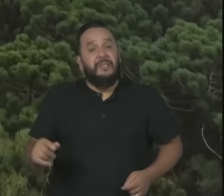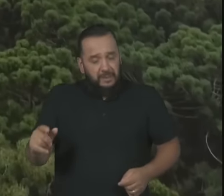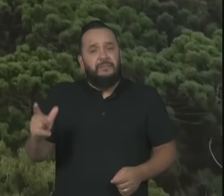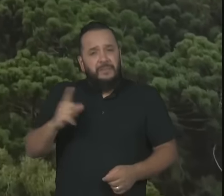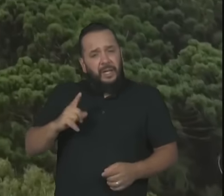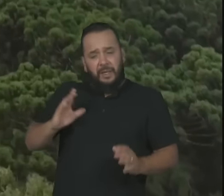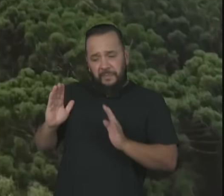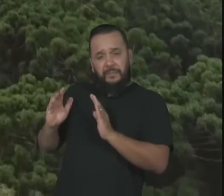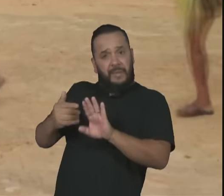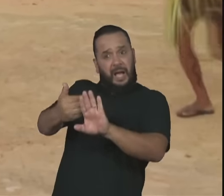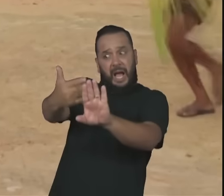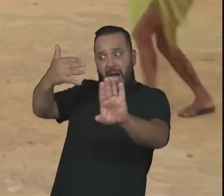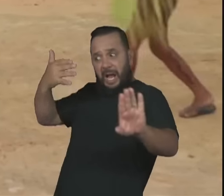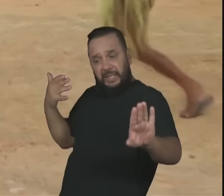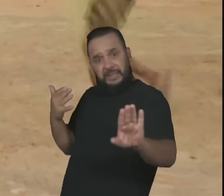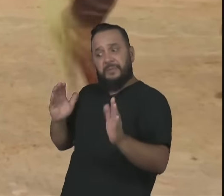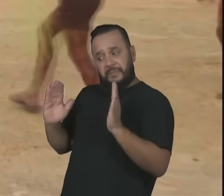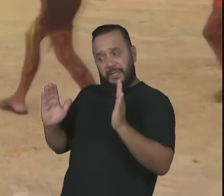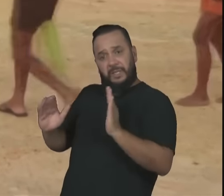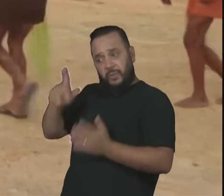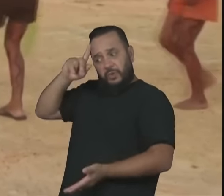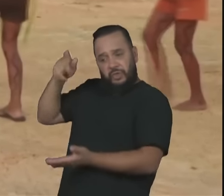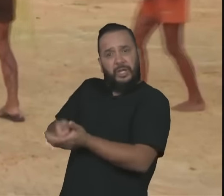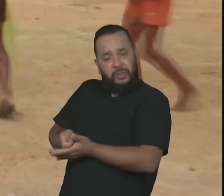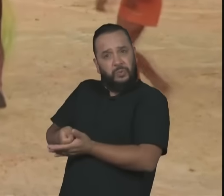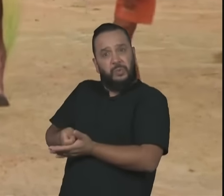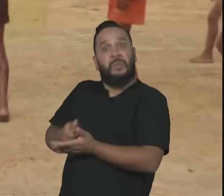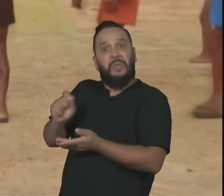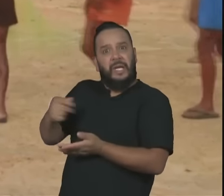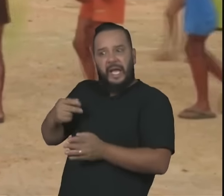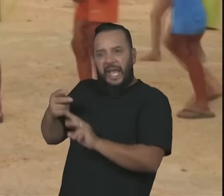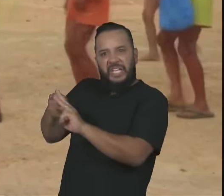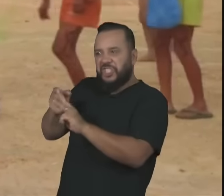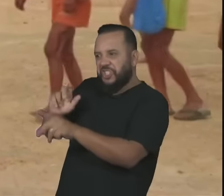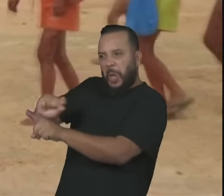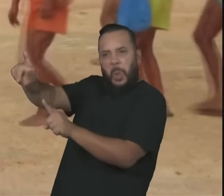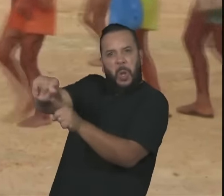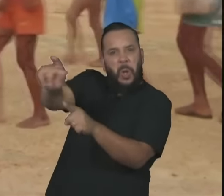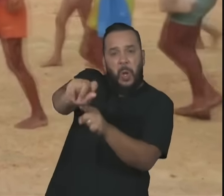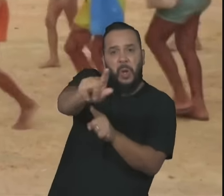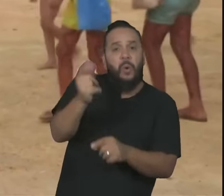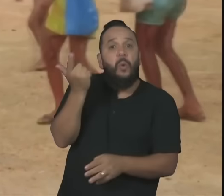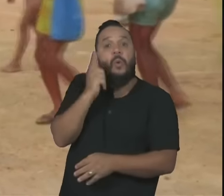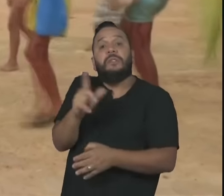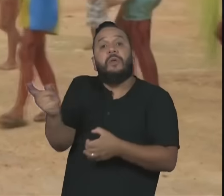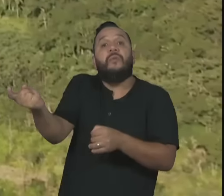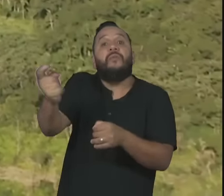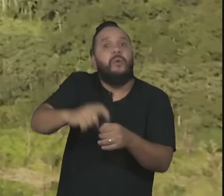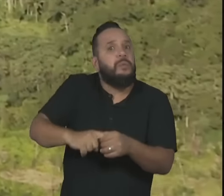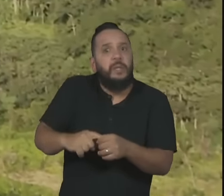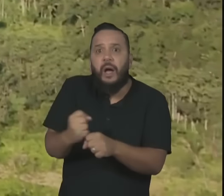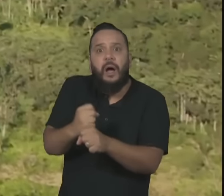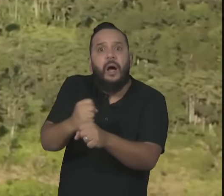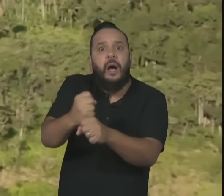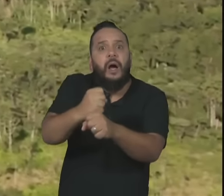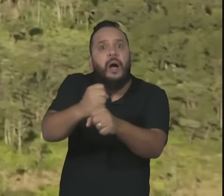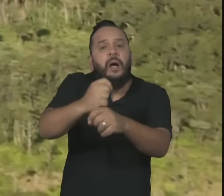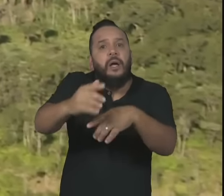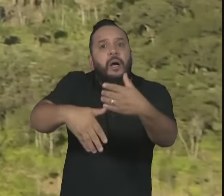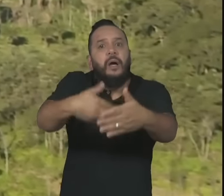ditadura militar, muitos foram expulsos e só conseguiram retomar as áreas originárias muito tempo